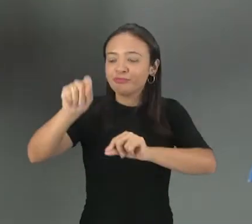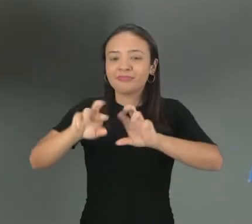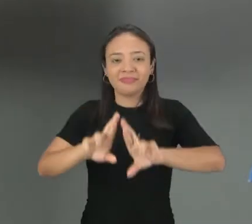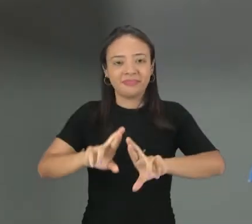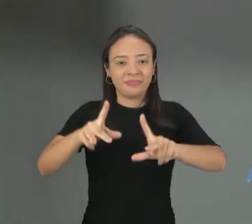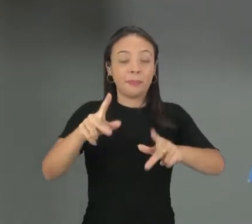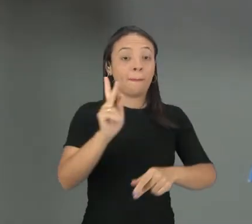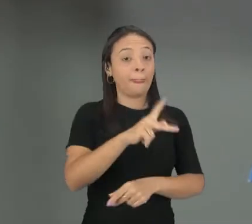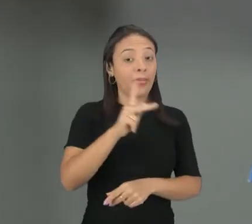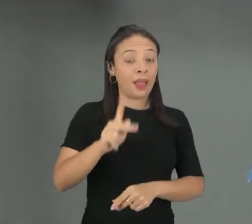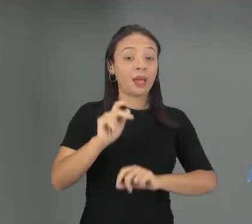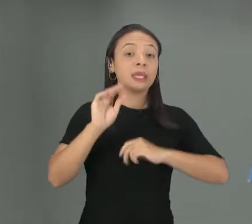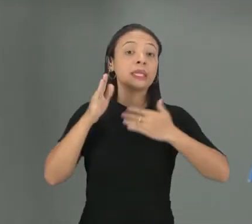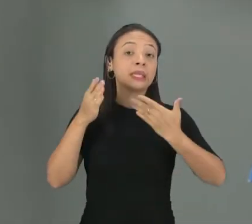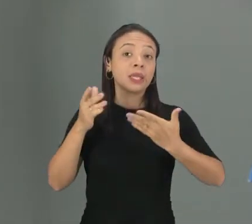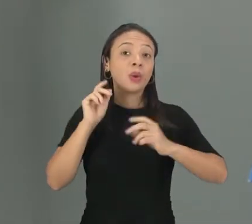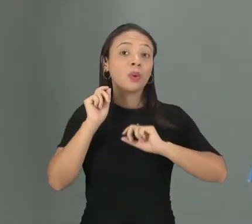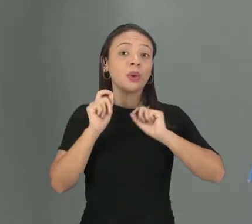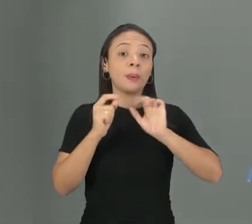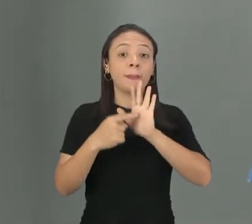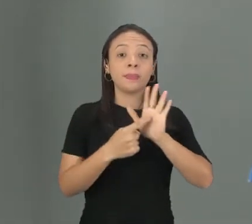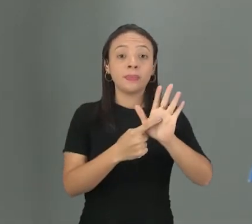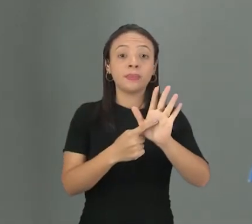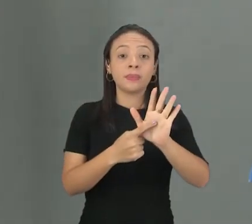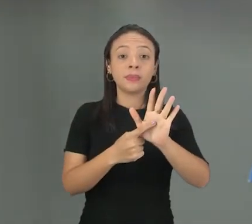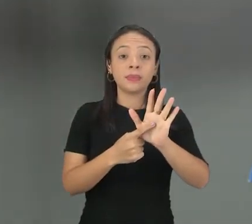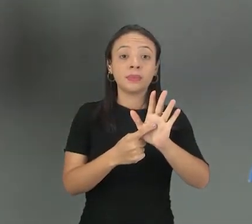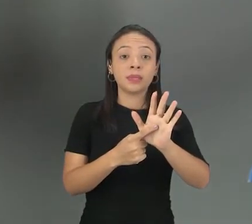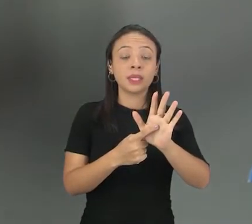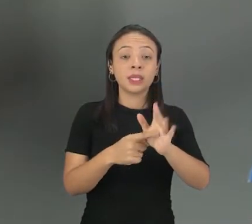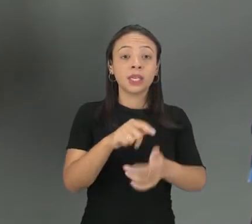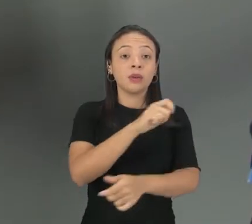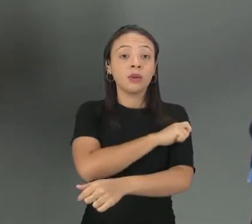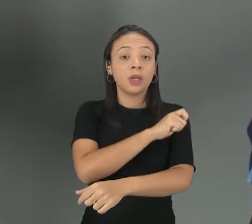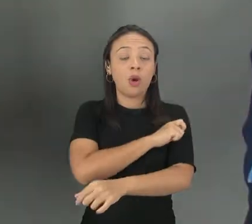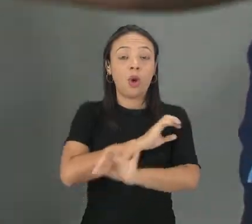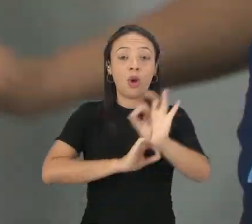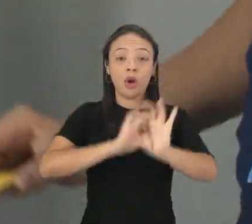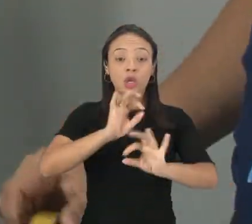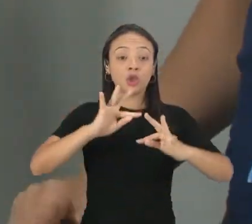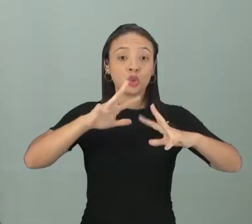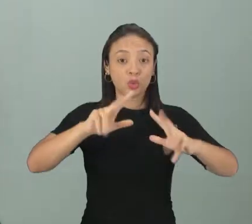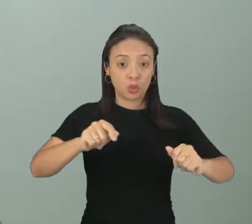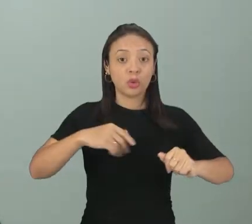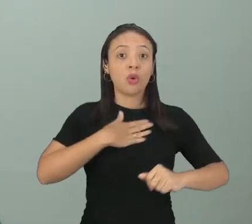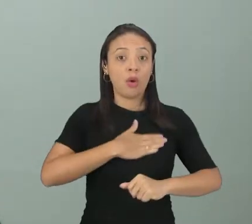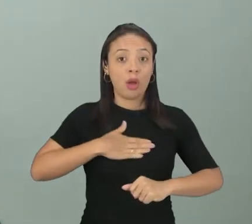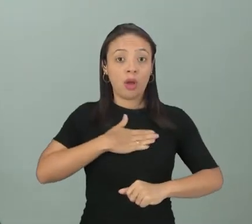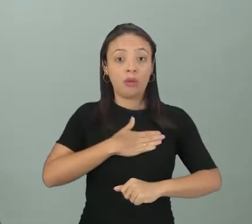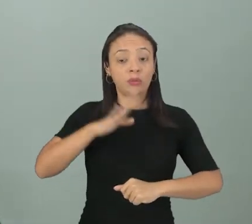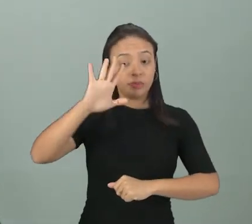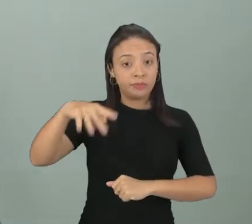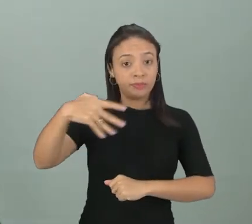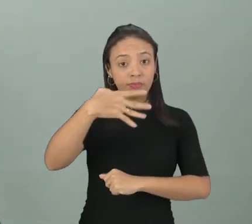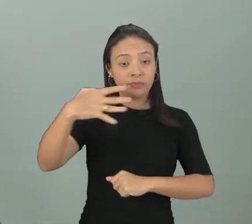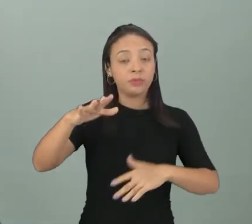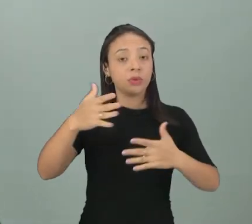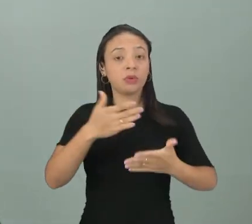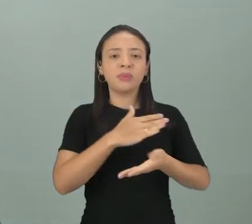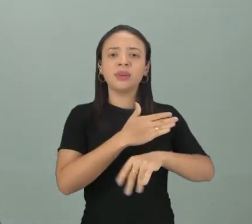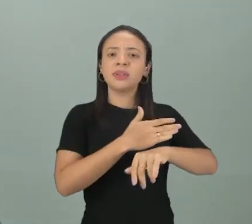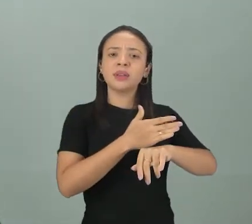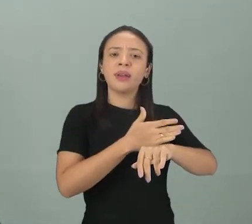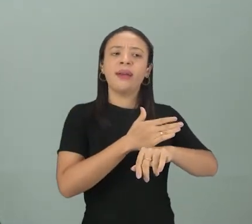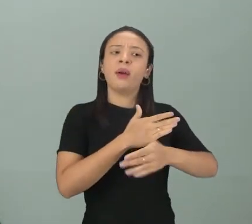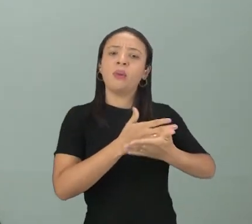a professora sugeriu então que representassem os gostos de uma tabela vamos lá então eles começaram a